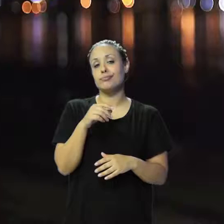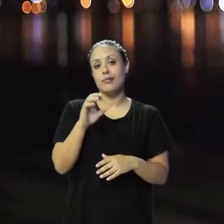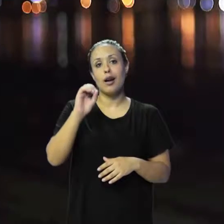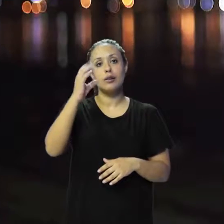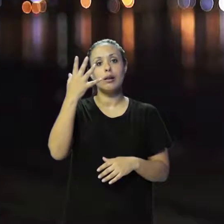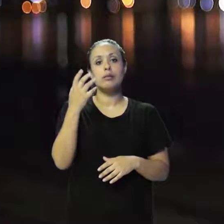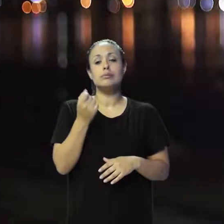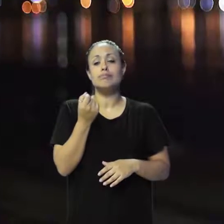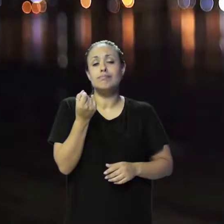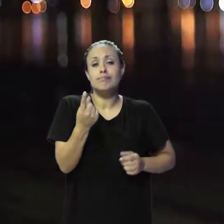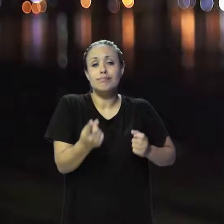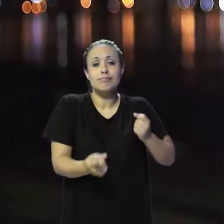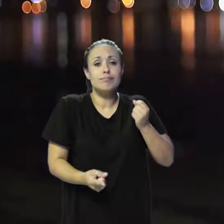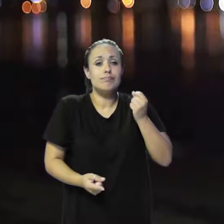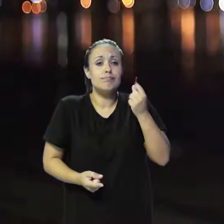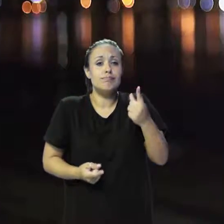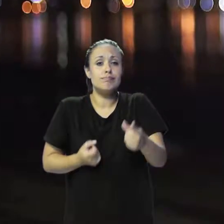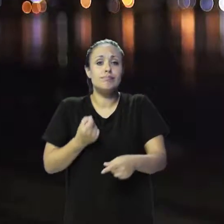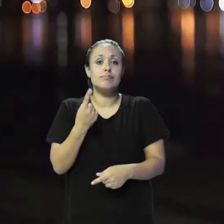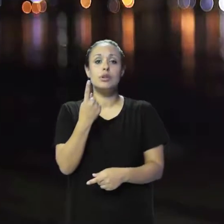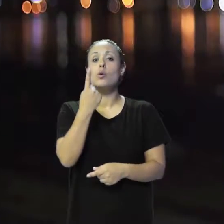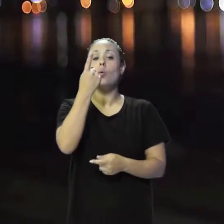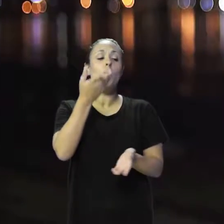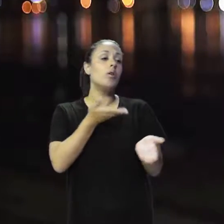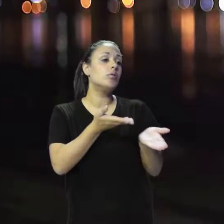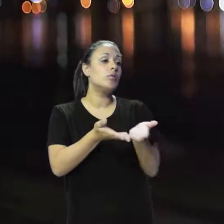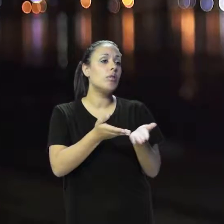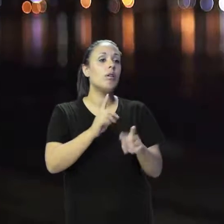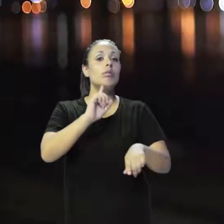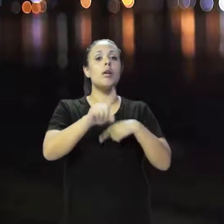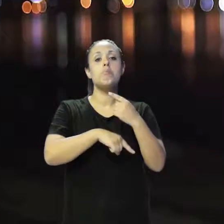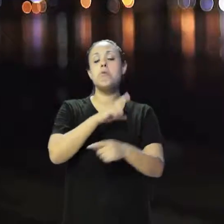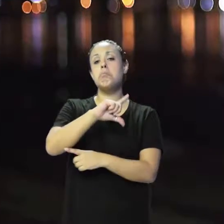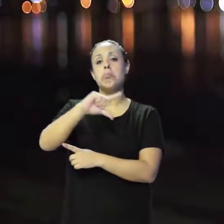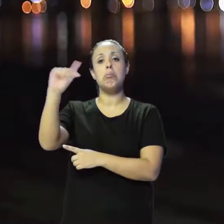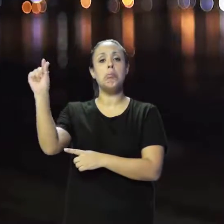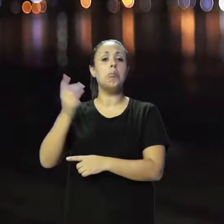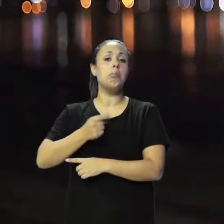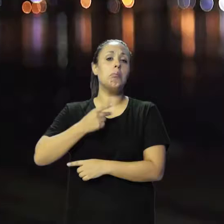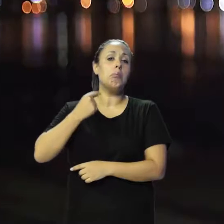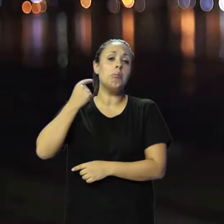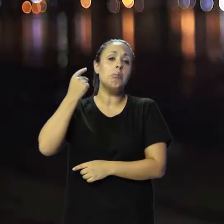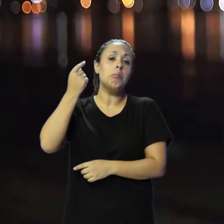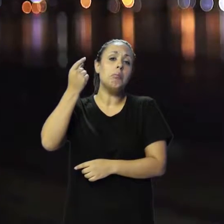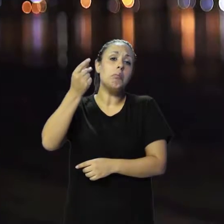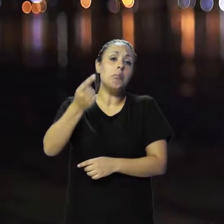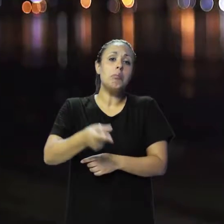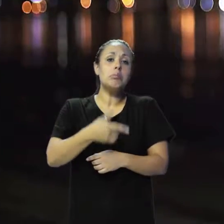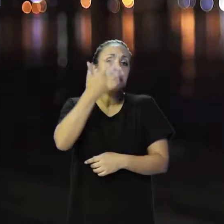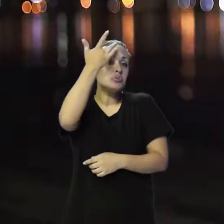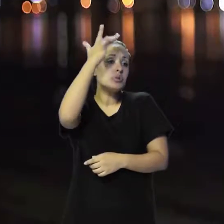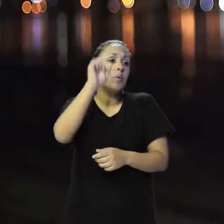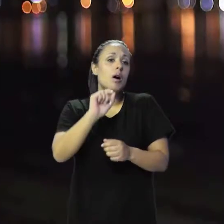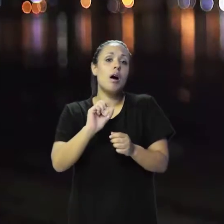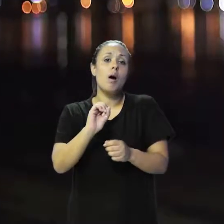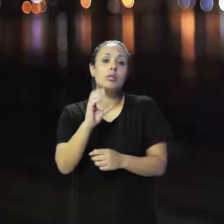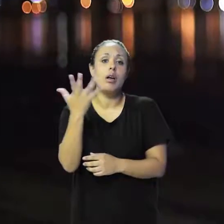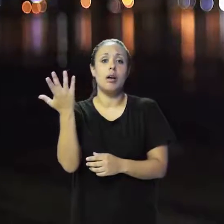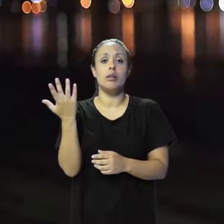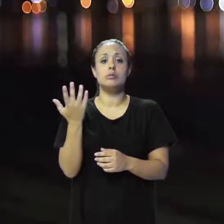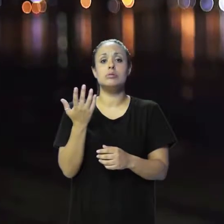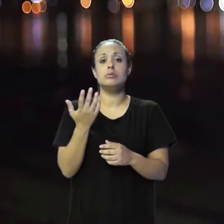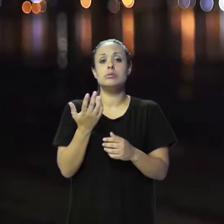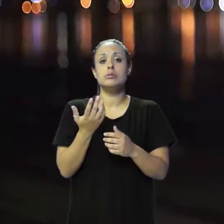o psicólogo vai lá, atende só aquele momento e depois sai, sabe? Depois a pessoa nunca mais vê, não sabe o